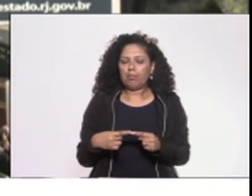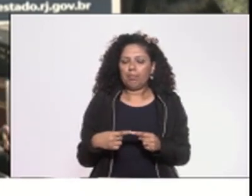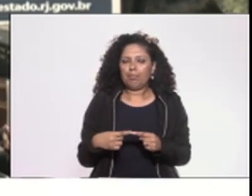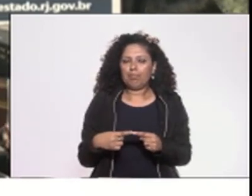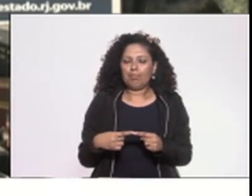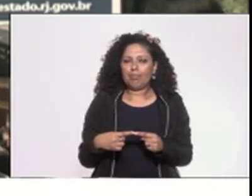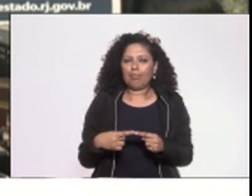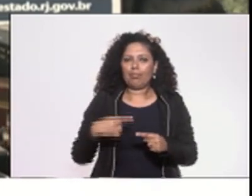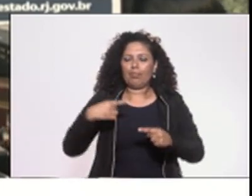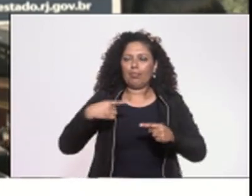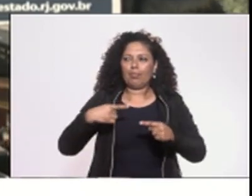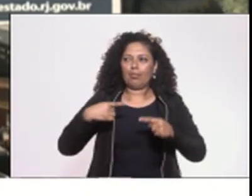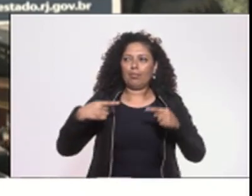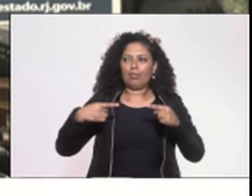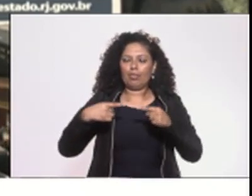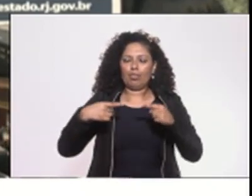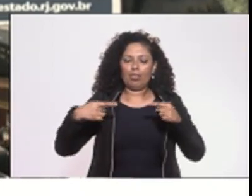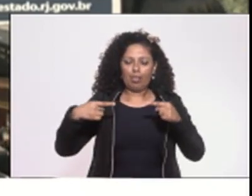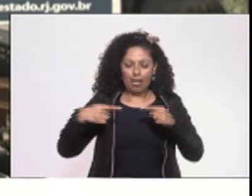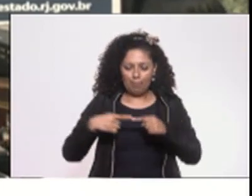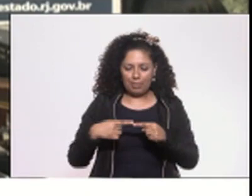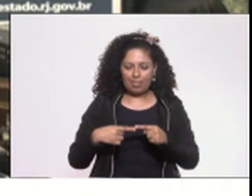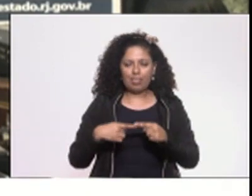alguém não quer, tá bom?